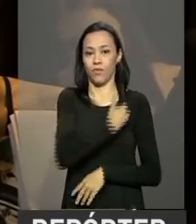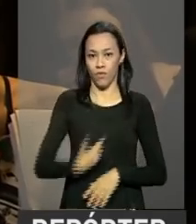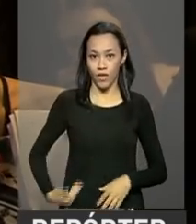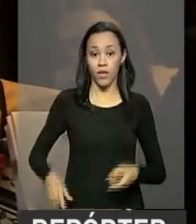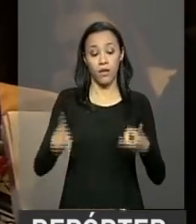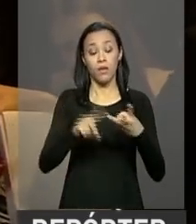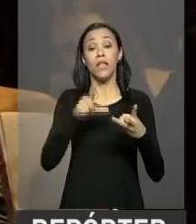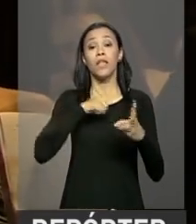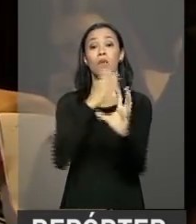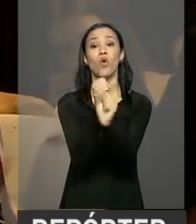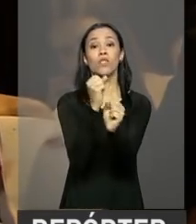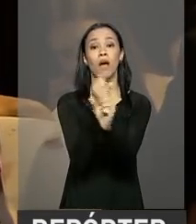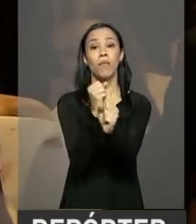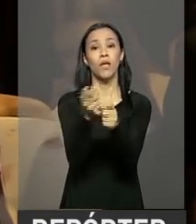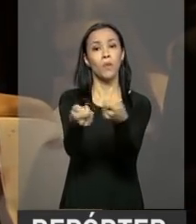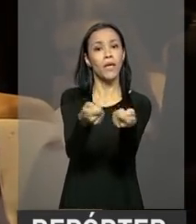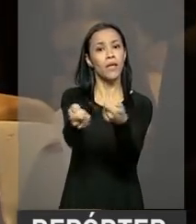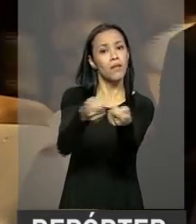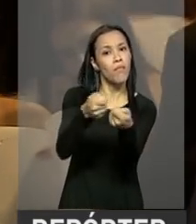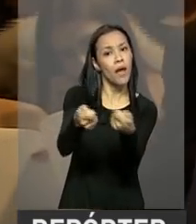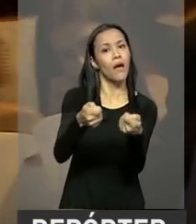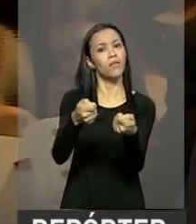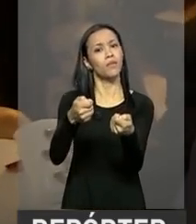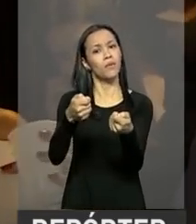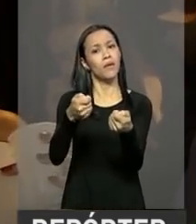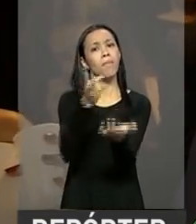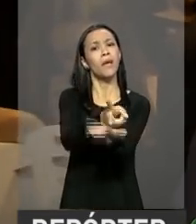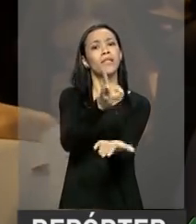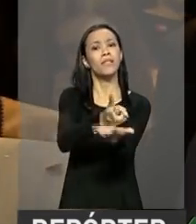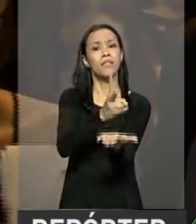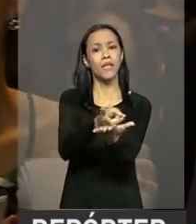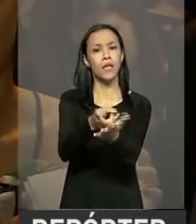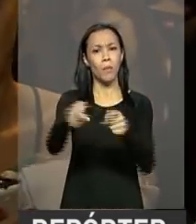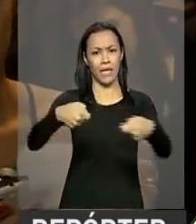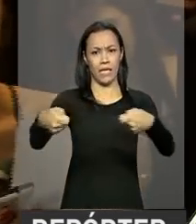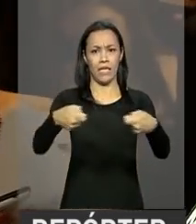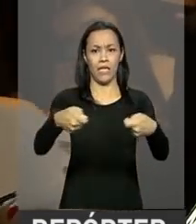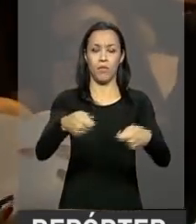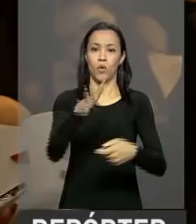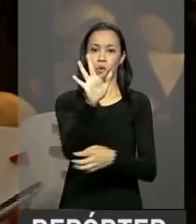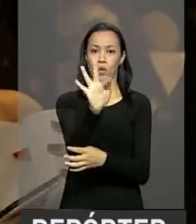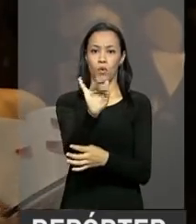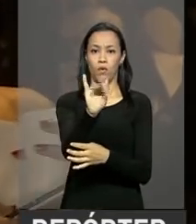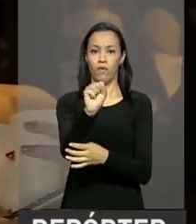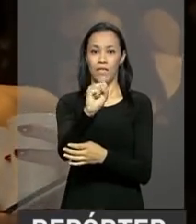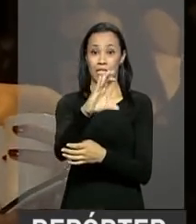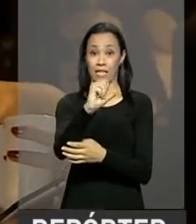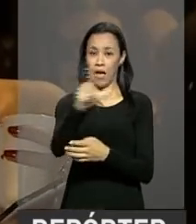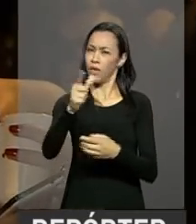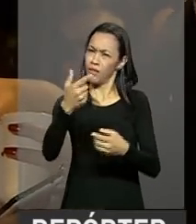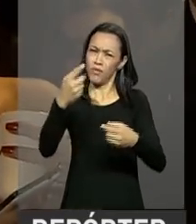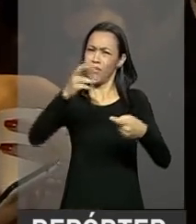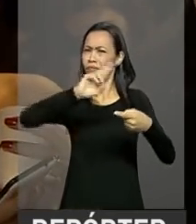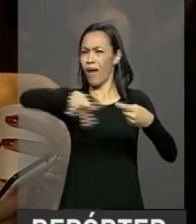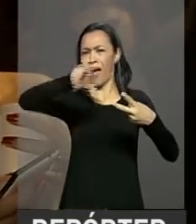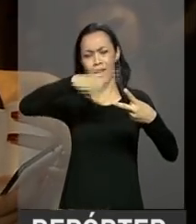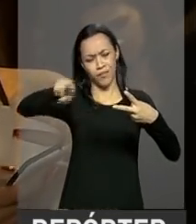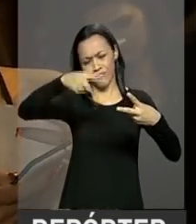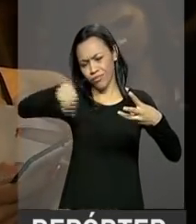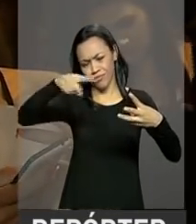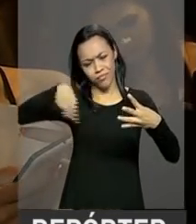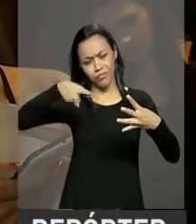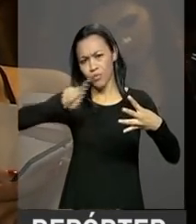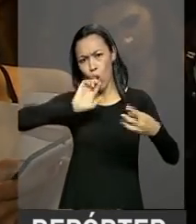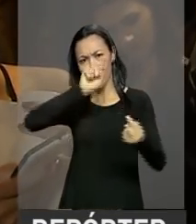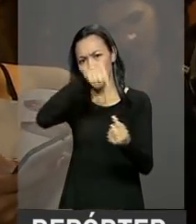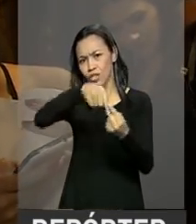mais equilibrada, buscar o equilíbrio fiscal. Ou seja, existem várias prioridades que se somam no sentido de buscar uma